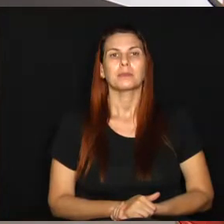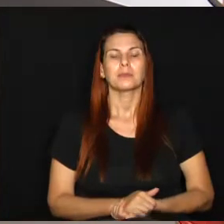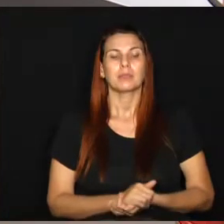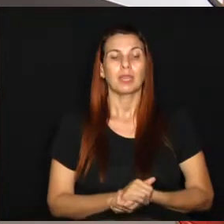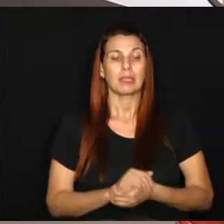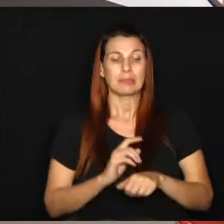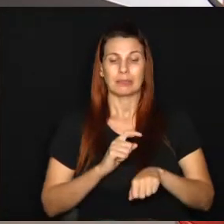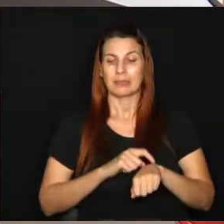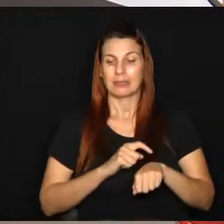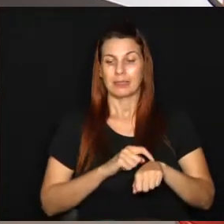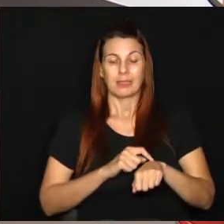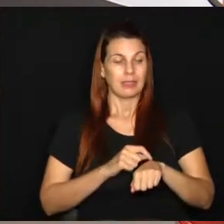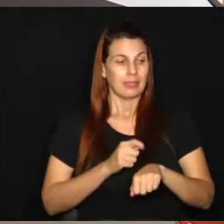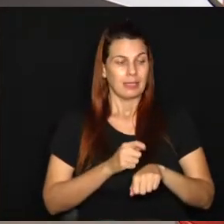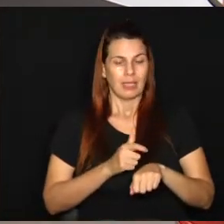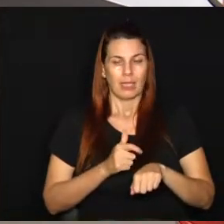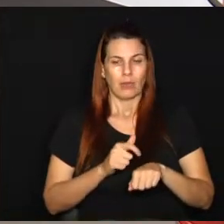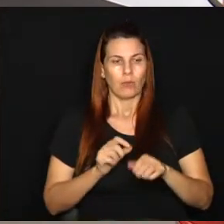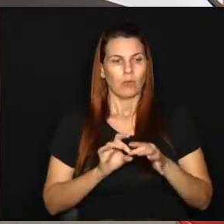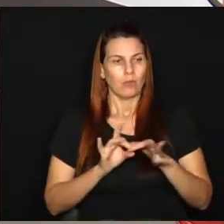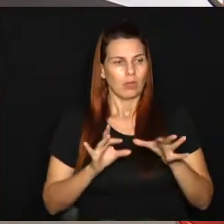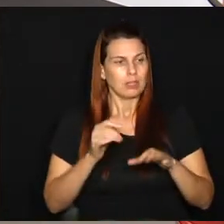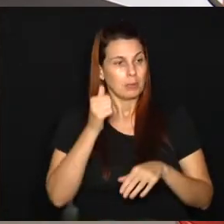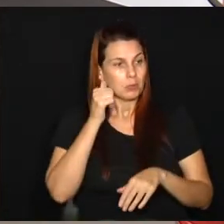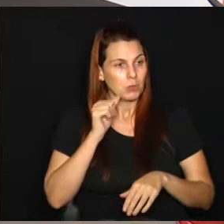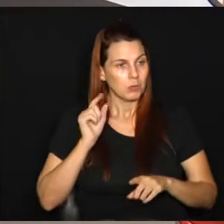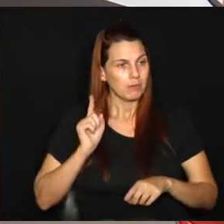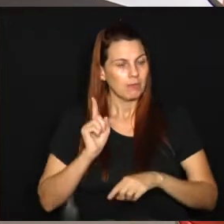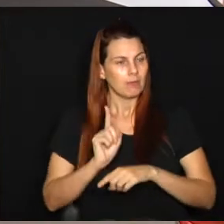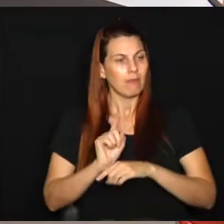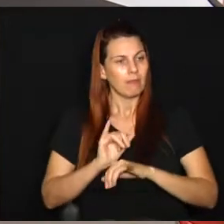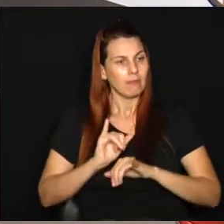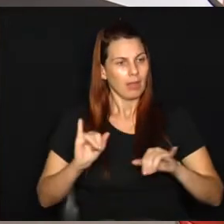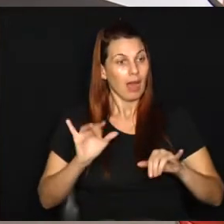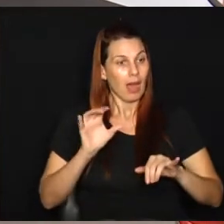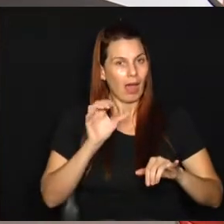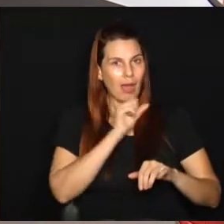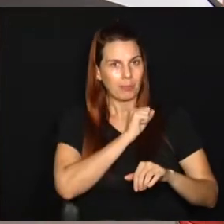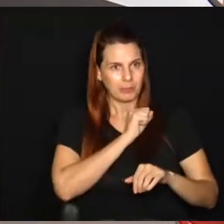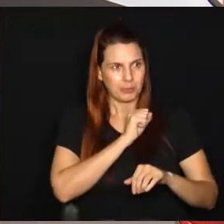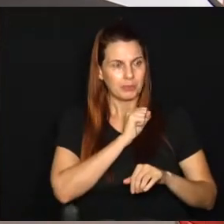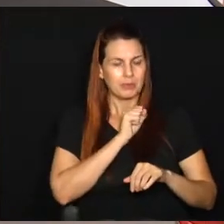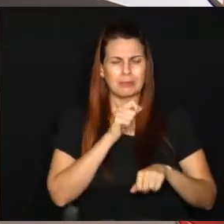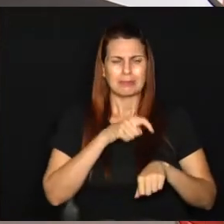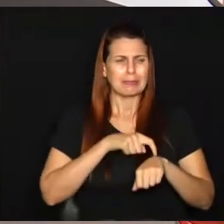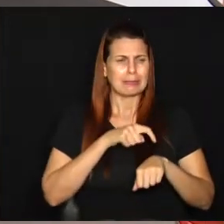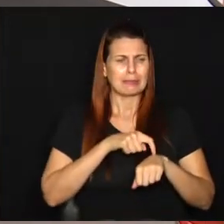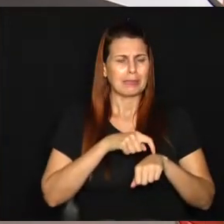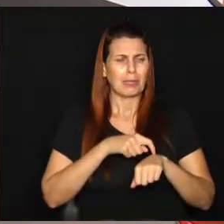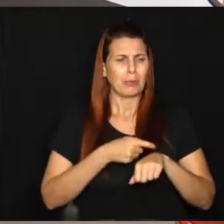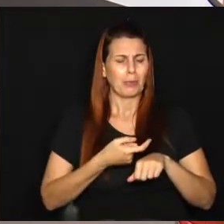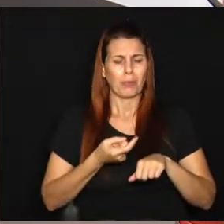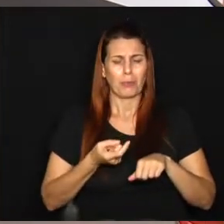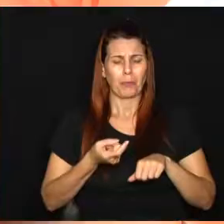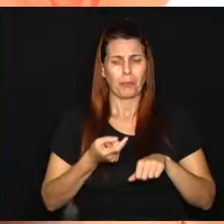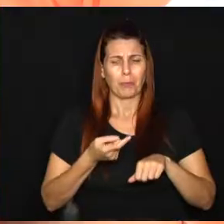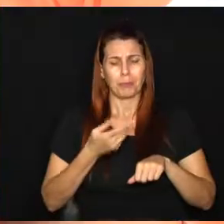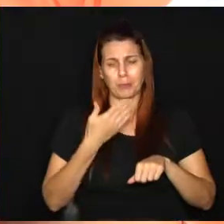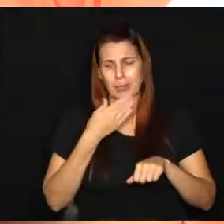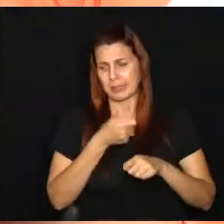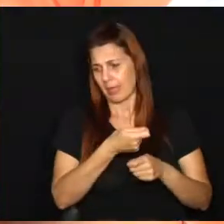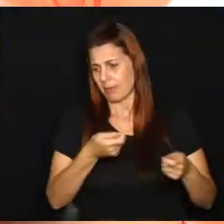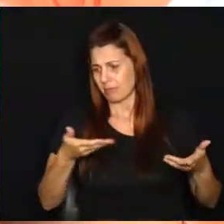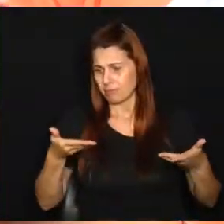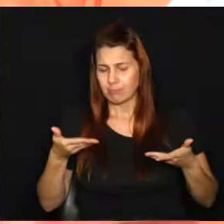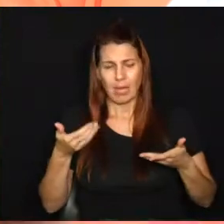Vou abrir o espaço para as pessoas falarem. Eu peço que as pessoas falem rapidamente. Não vai dar tempo de voltar para a mesa, mas eu acho que todo mundo